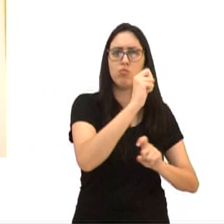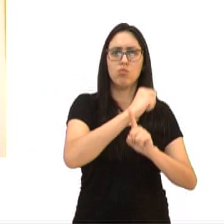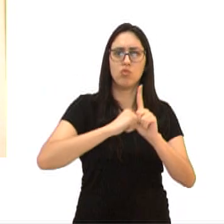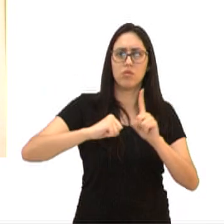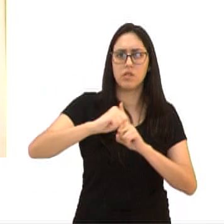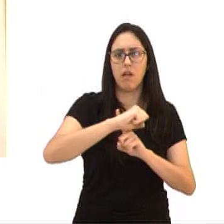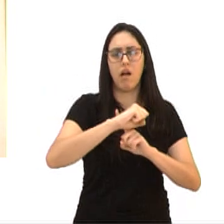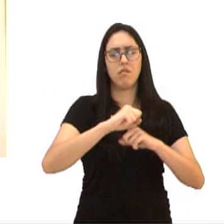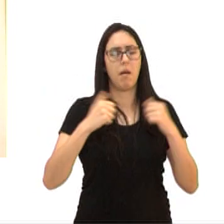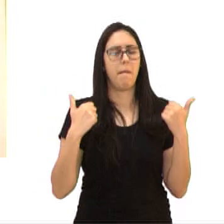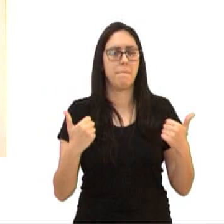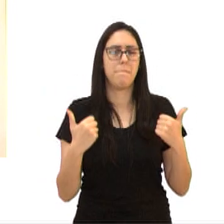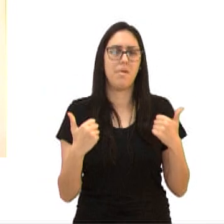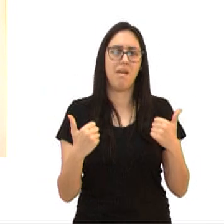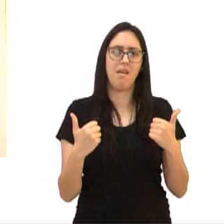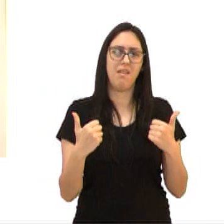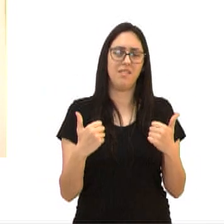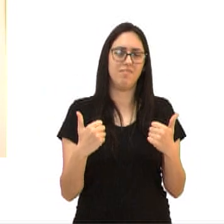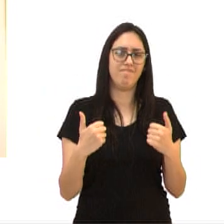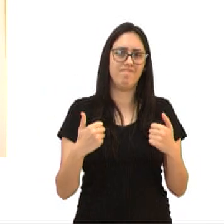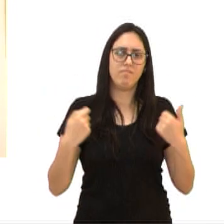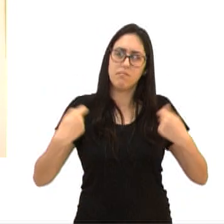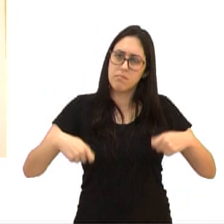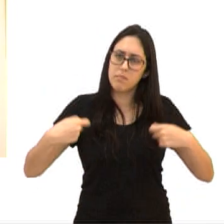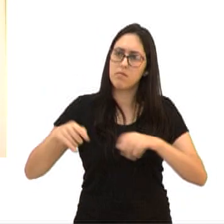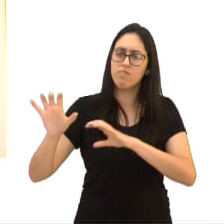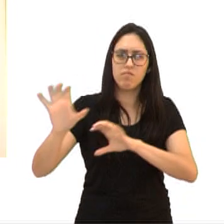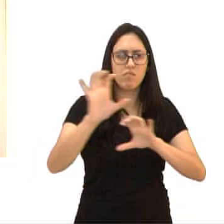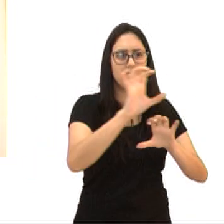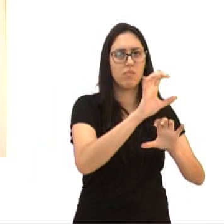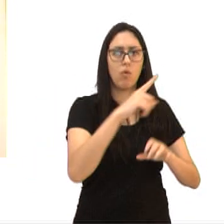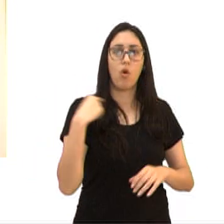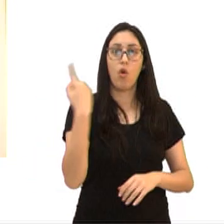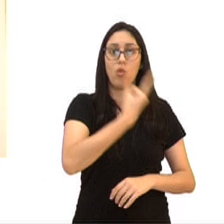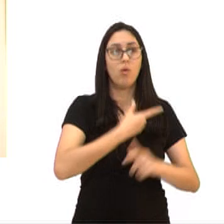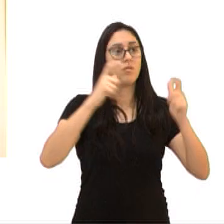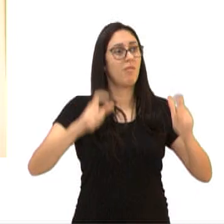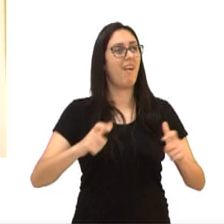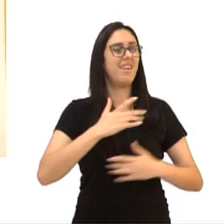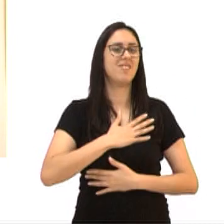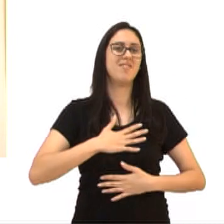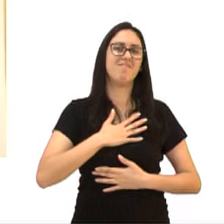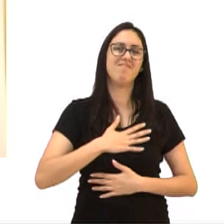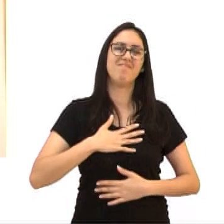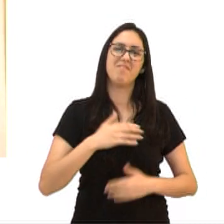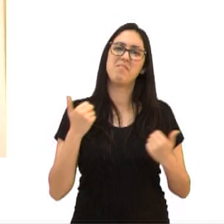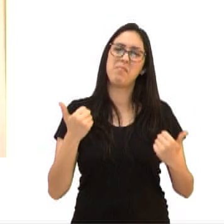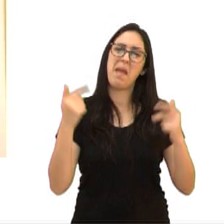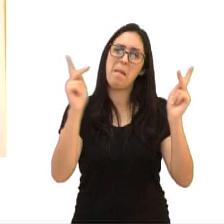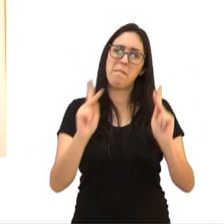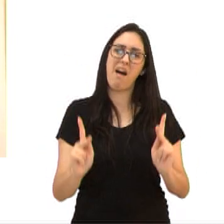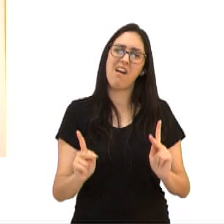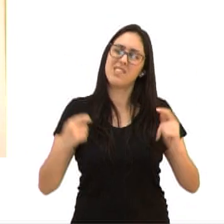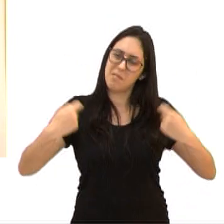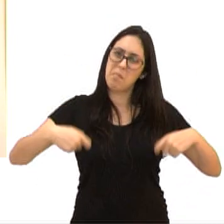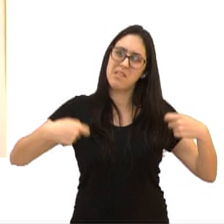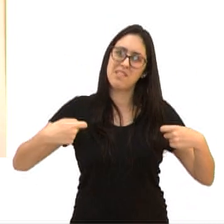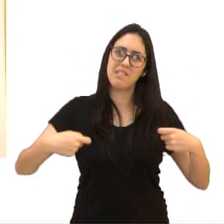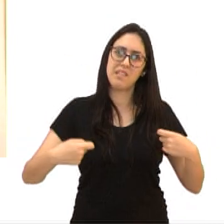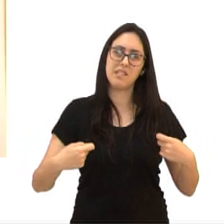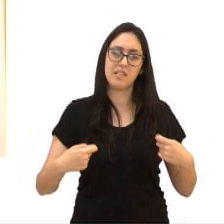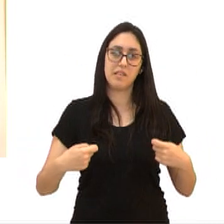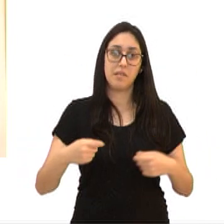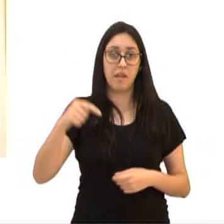para que o lugar onde nós vivemos possa ser também um lugar de paz. E que